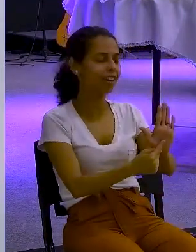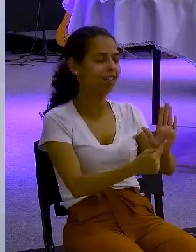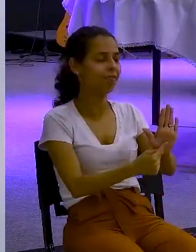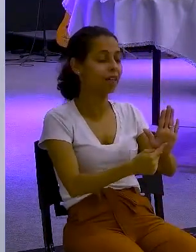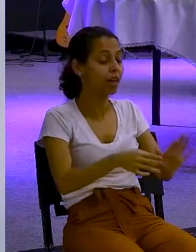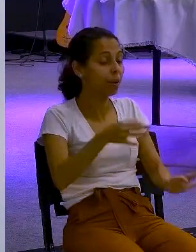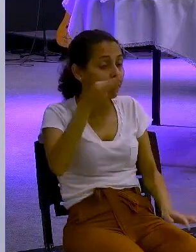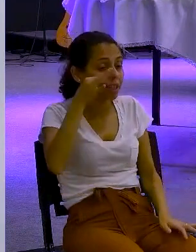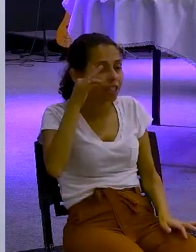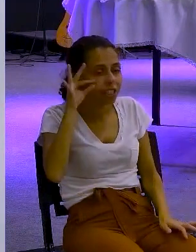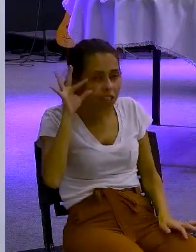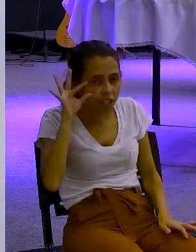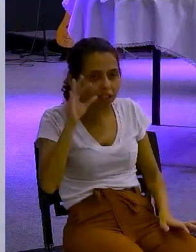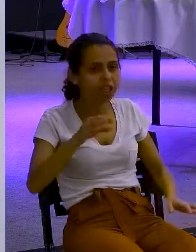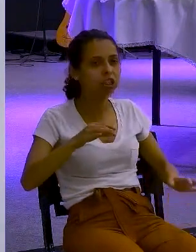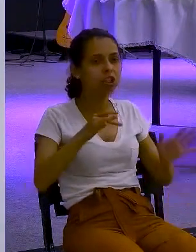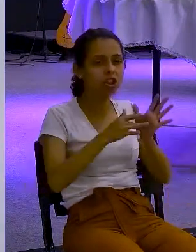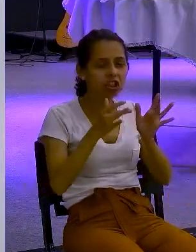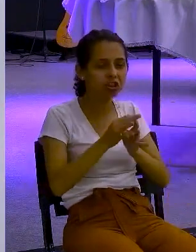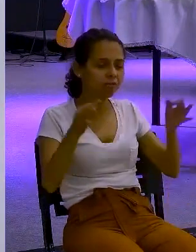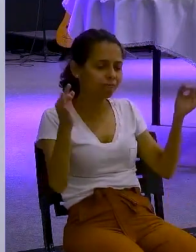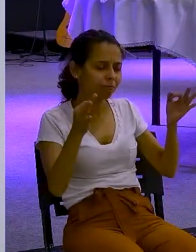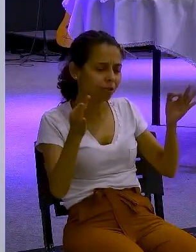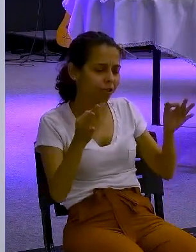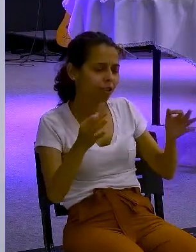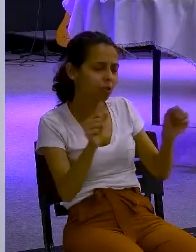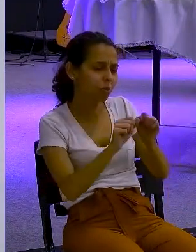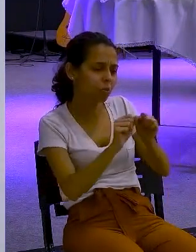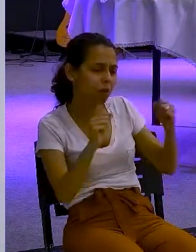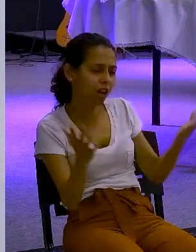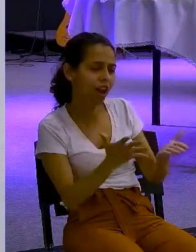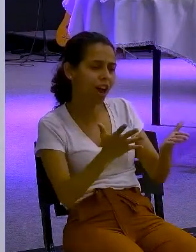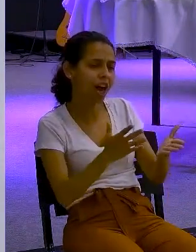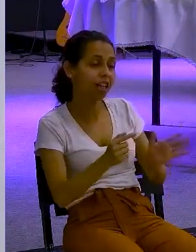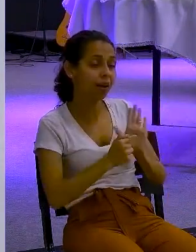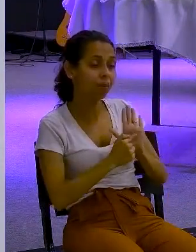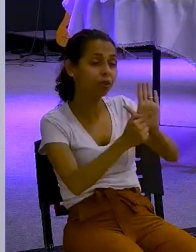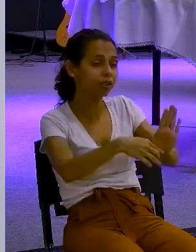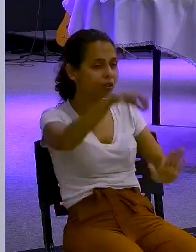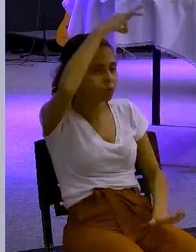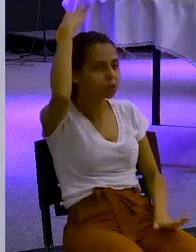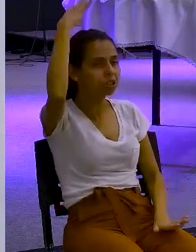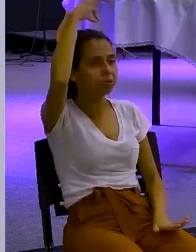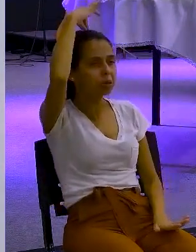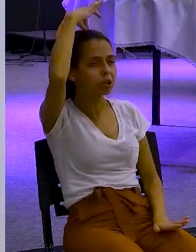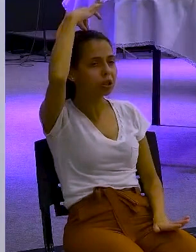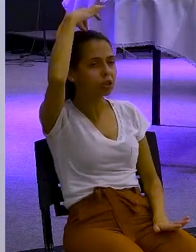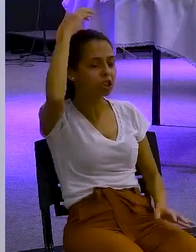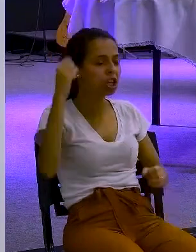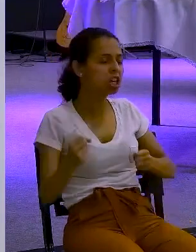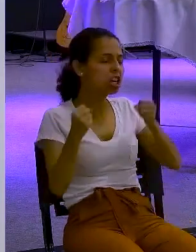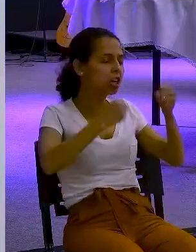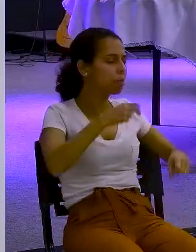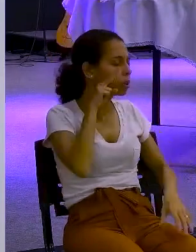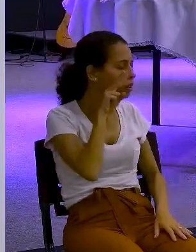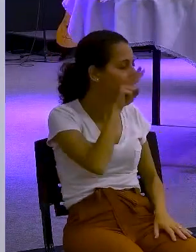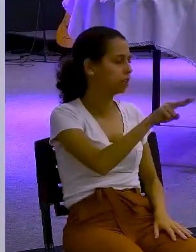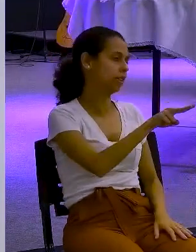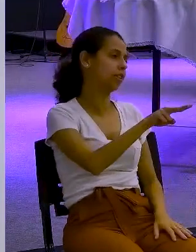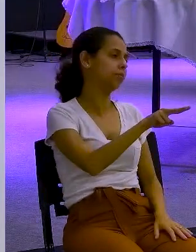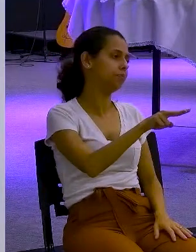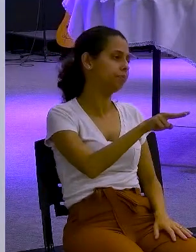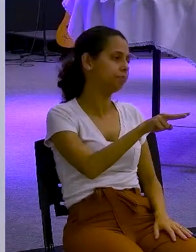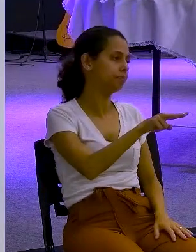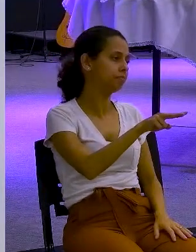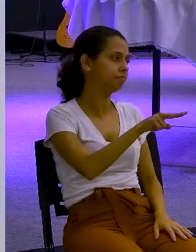presença de Jesus é a confirmação do milagre, a presença de Jesus traz a manifestação do Espírito, a presença de Jesus pode ser vista